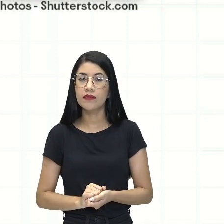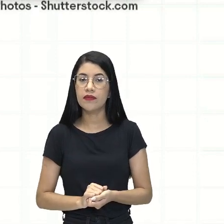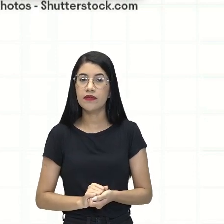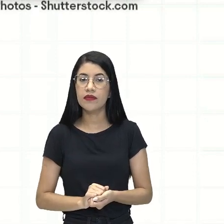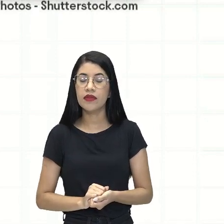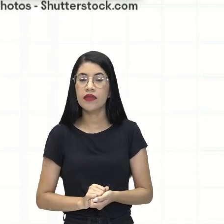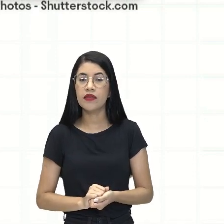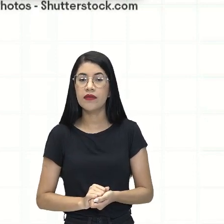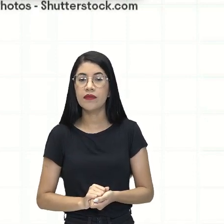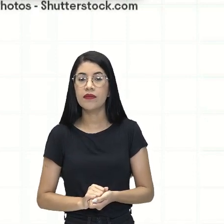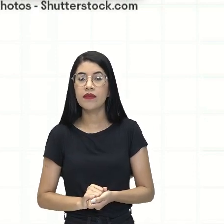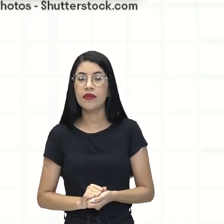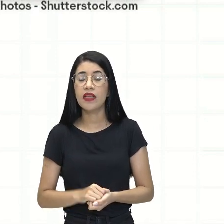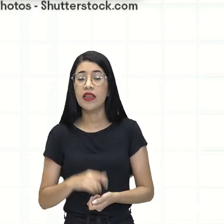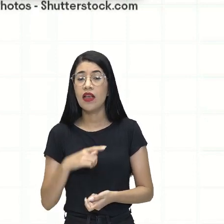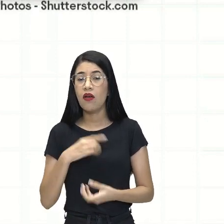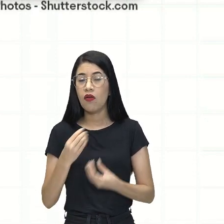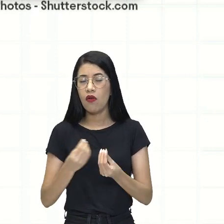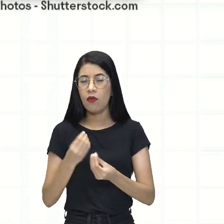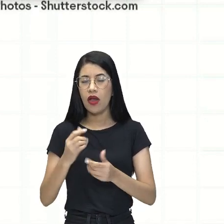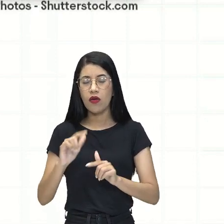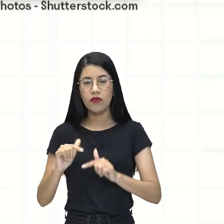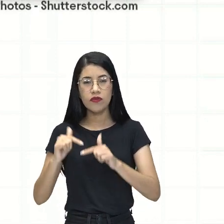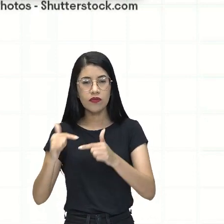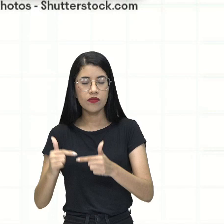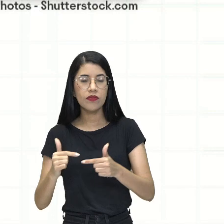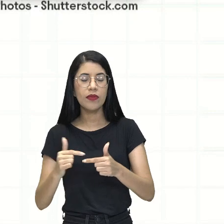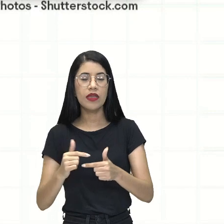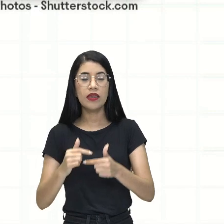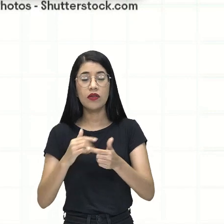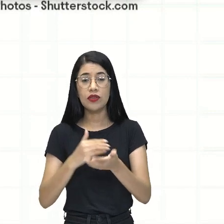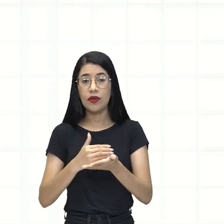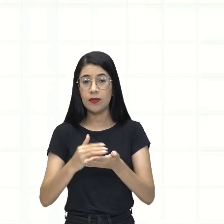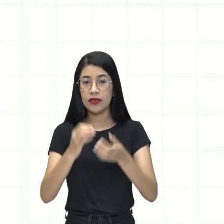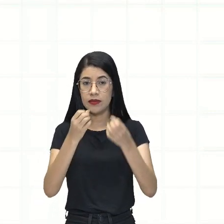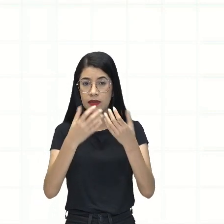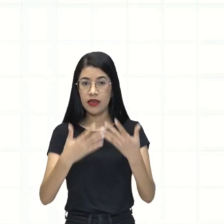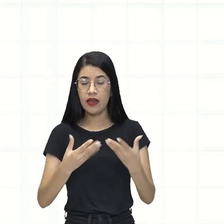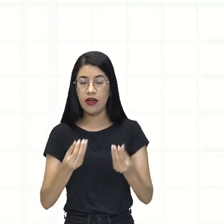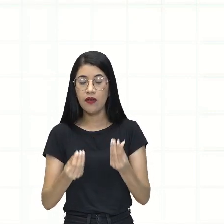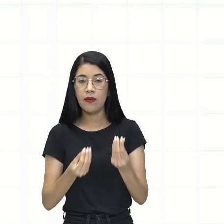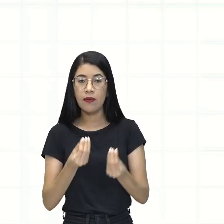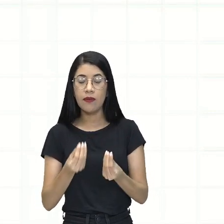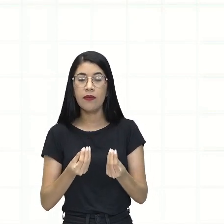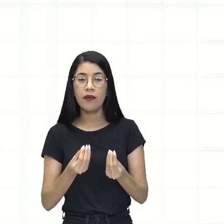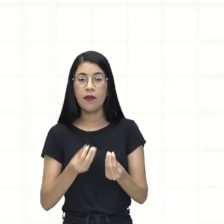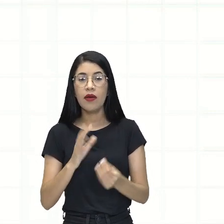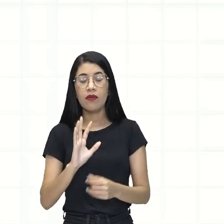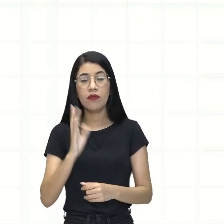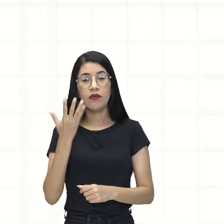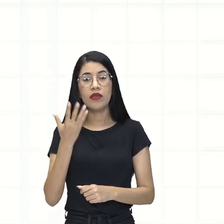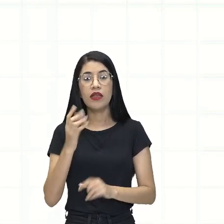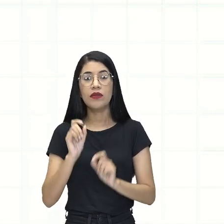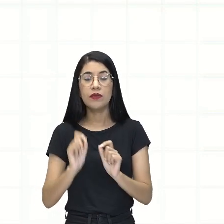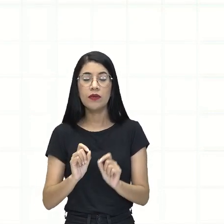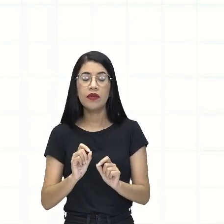esse processo, esse funcionamento. Então, nós vamos iniciar nossa fala aí sobre a